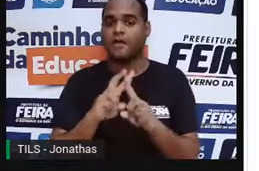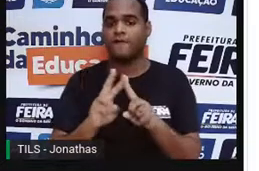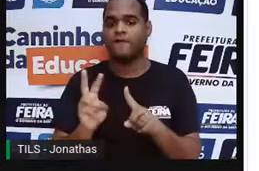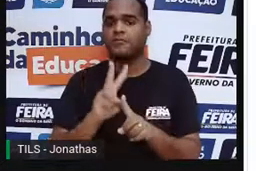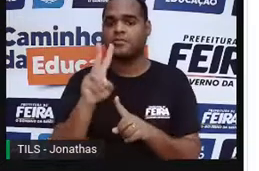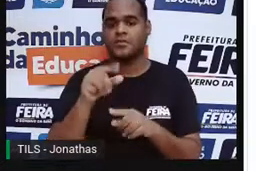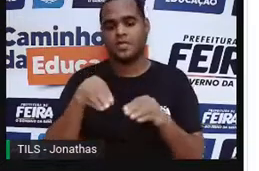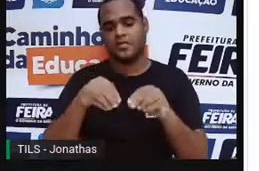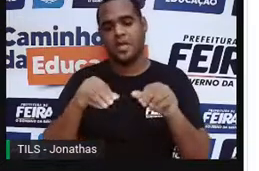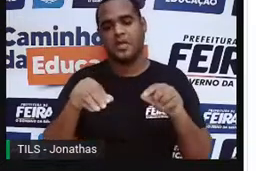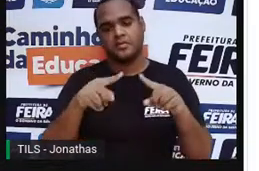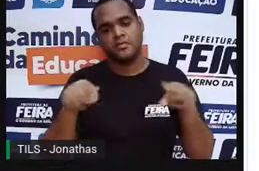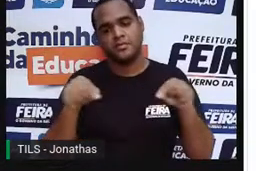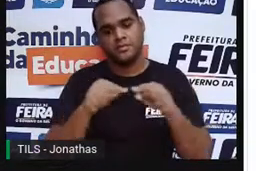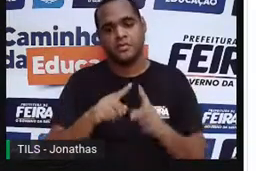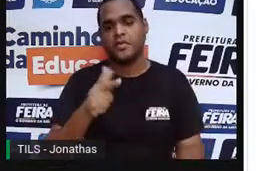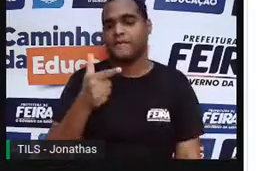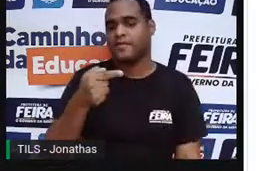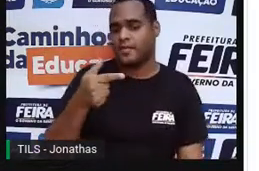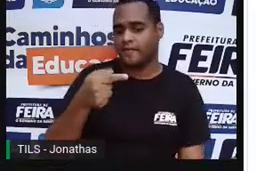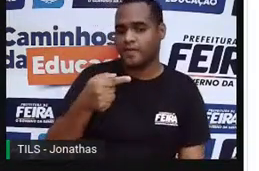desse terreno é